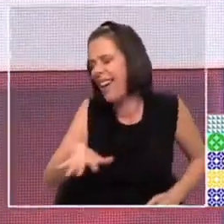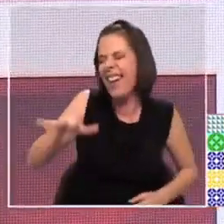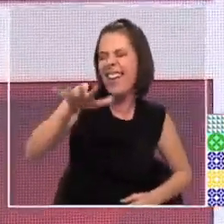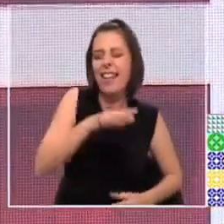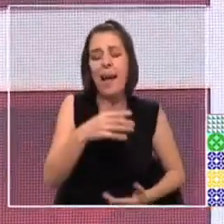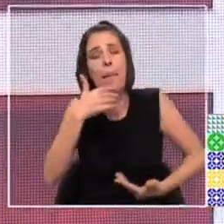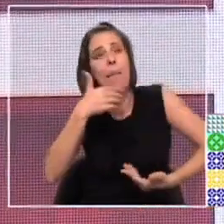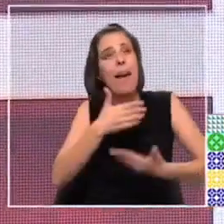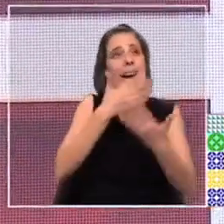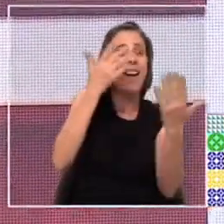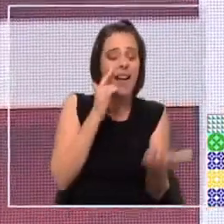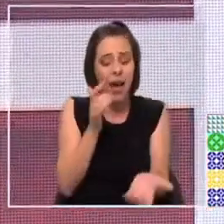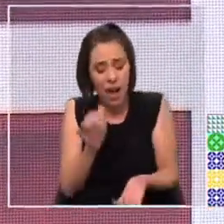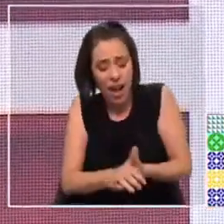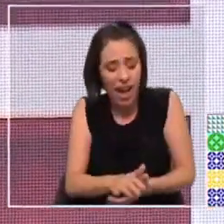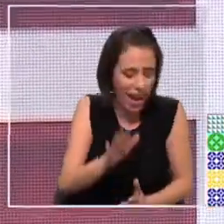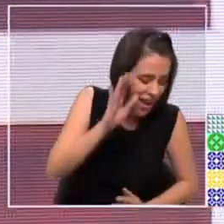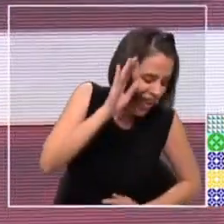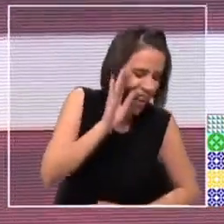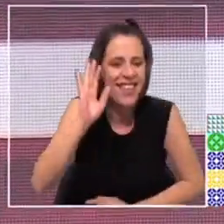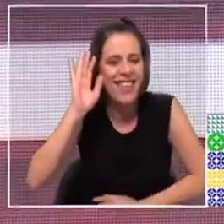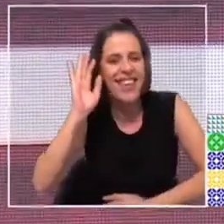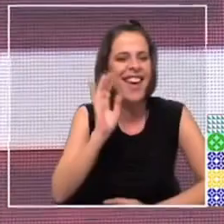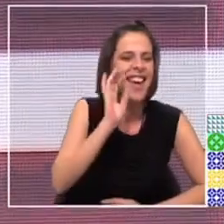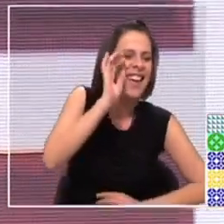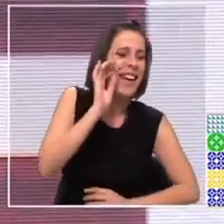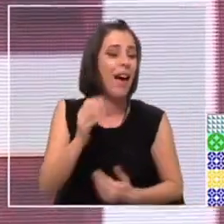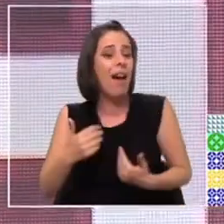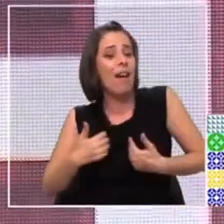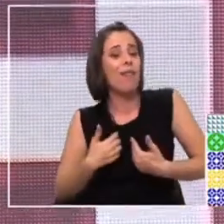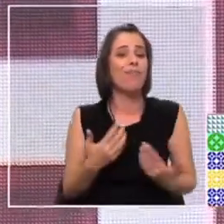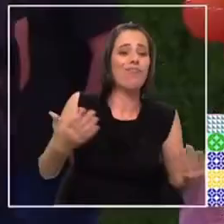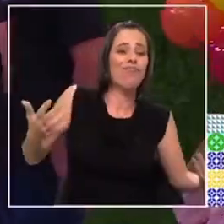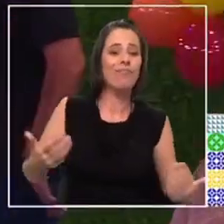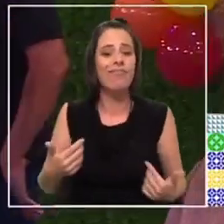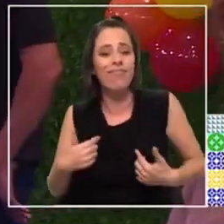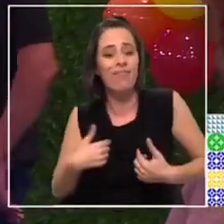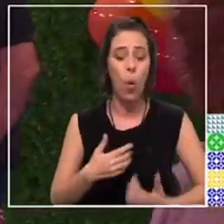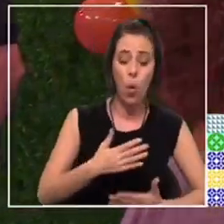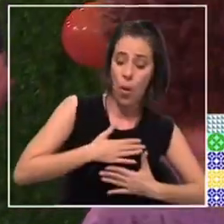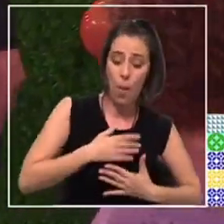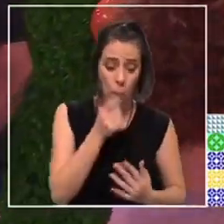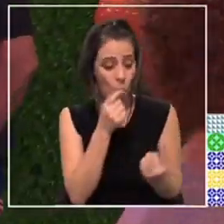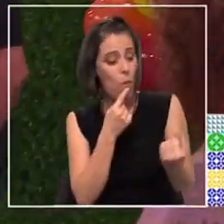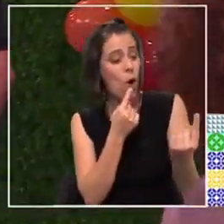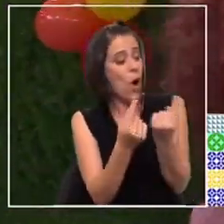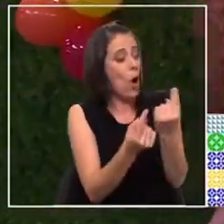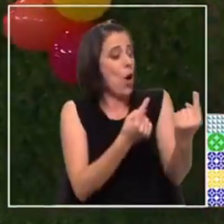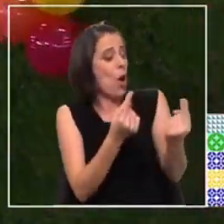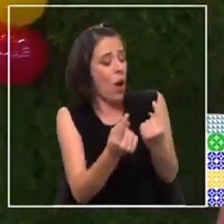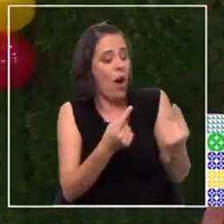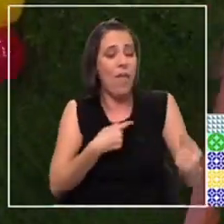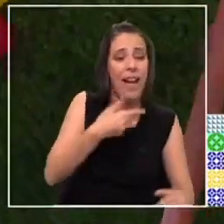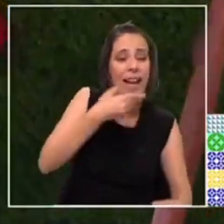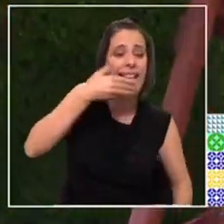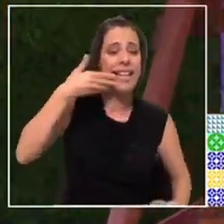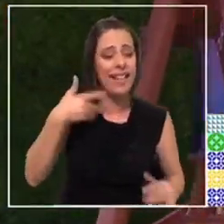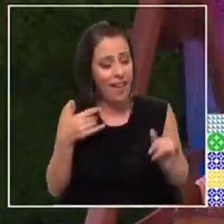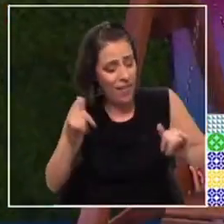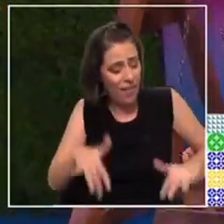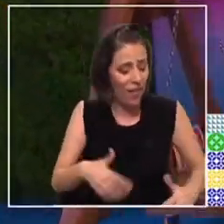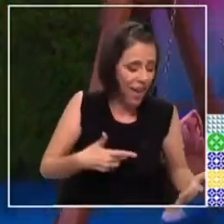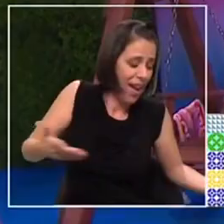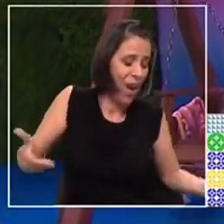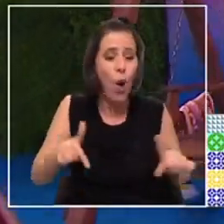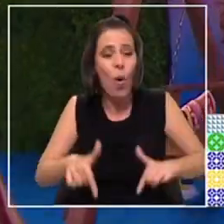vai casar eu errei e eu como sou amigo do noivo você ir mais cedo do sono